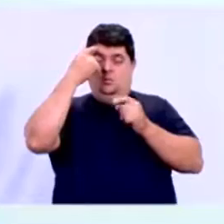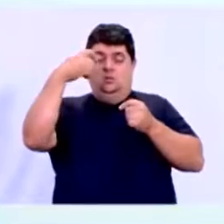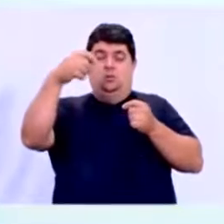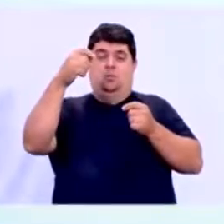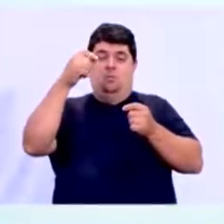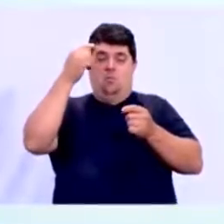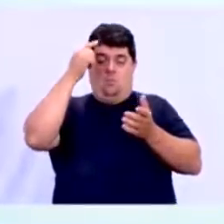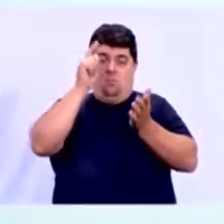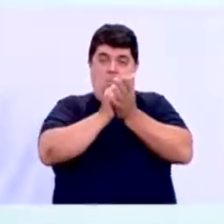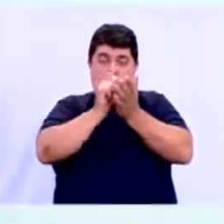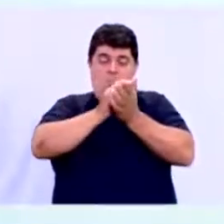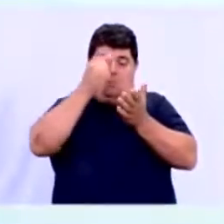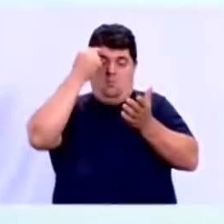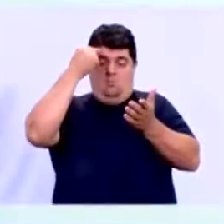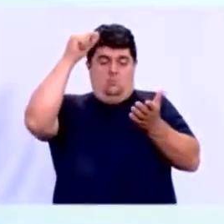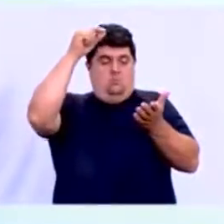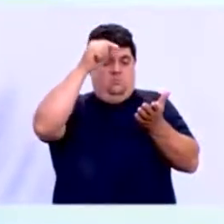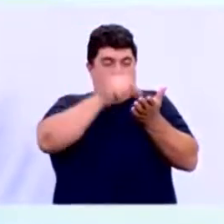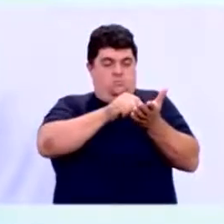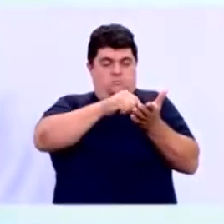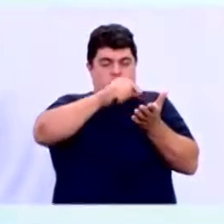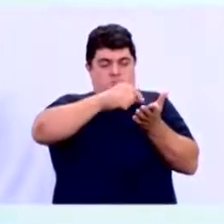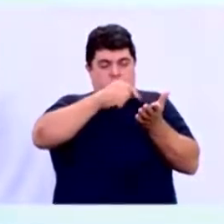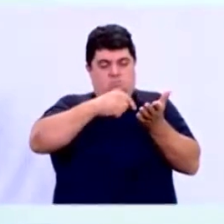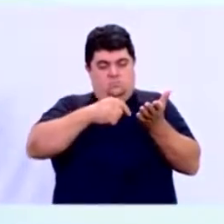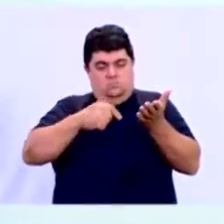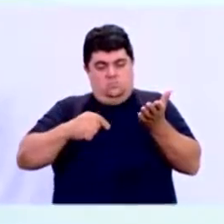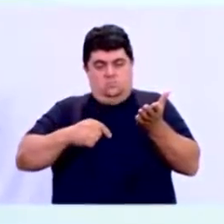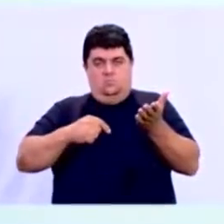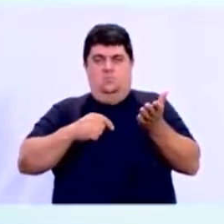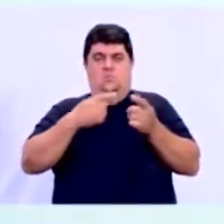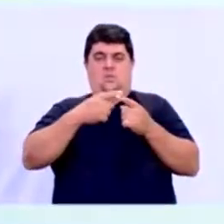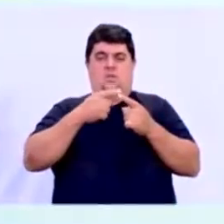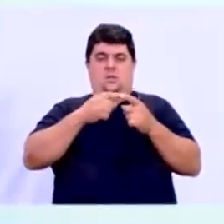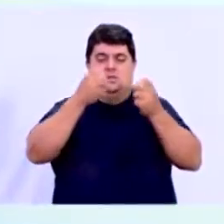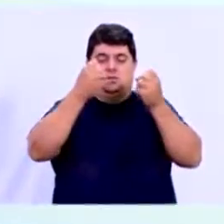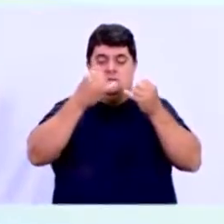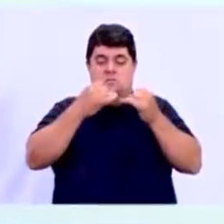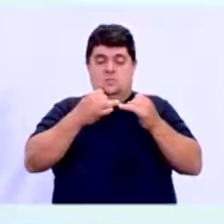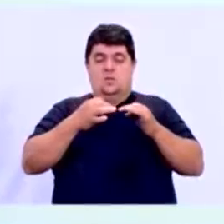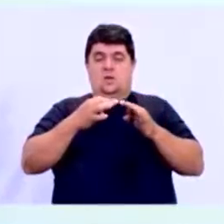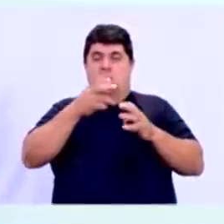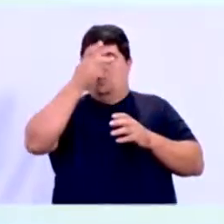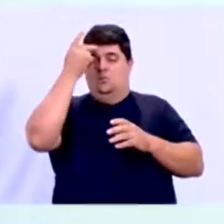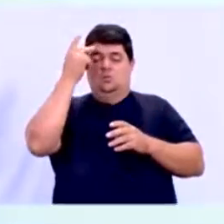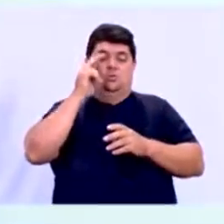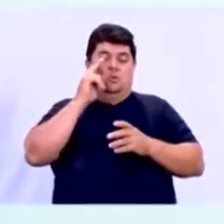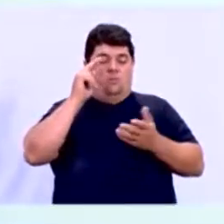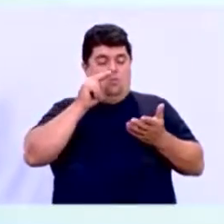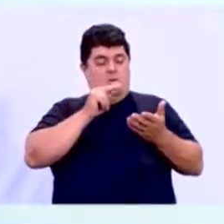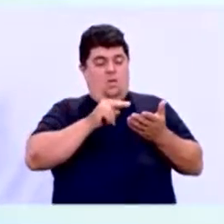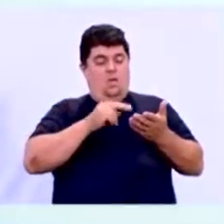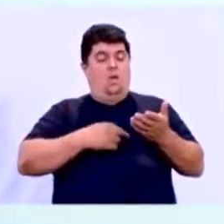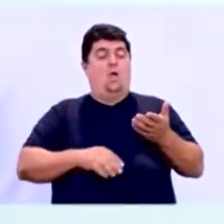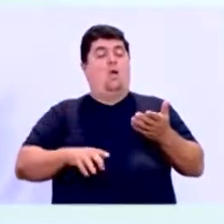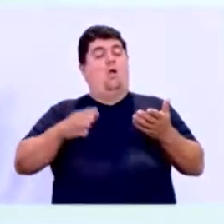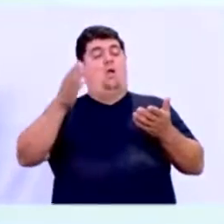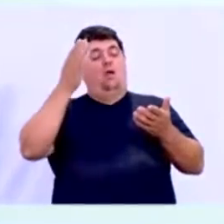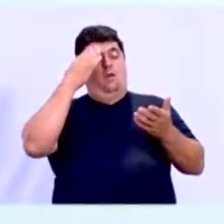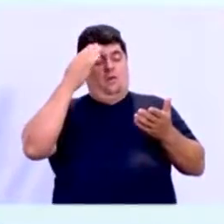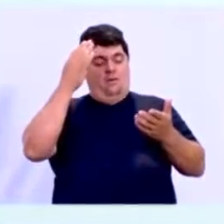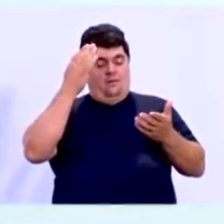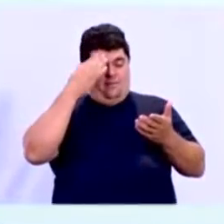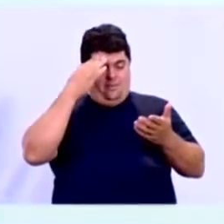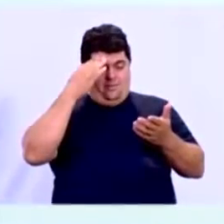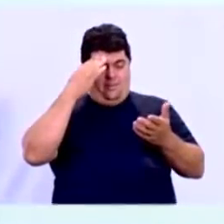você pense, né? Que você mentalize, aquele que você raciocine de que forma você vai chegar, vai atingir um objetivo, mas que